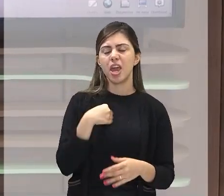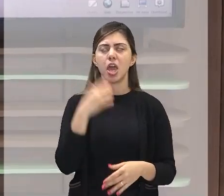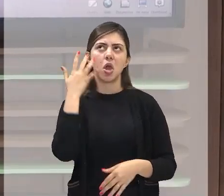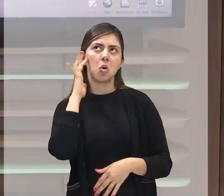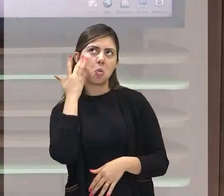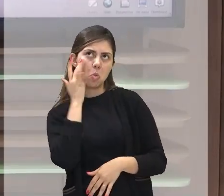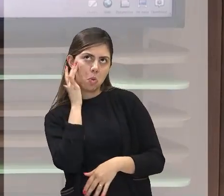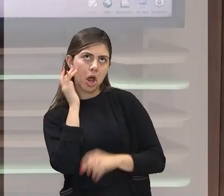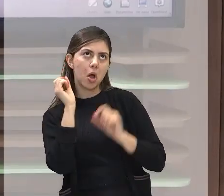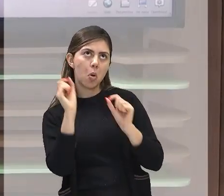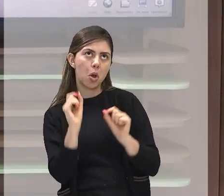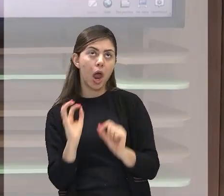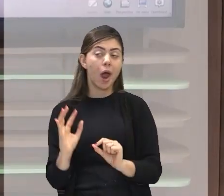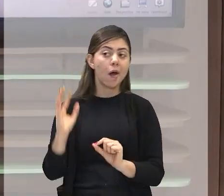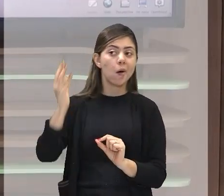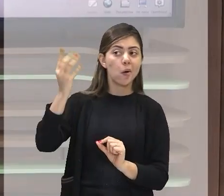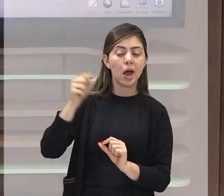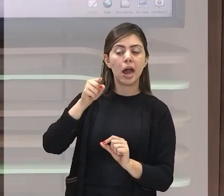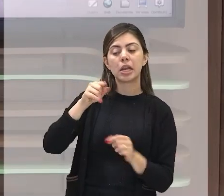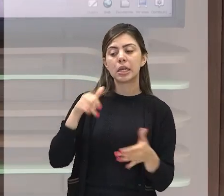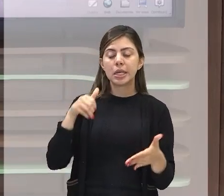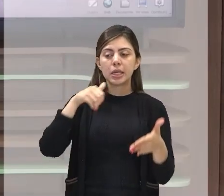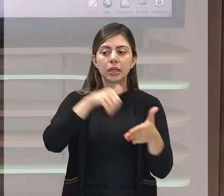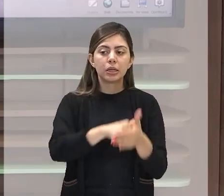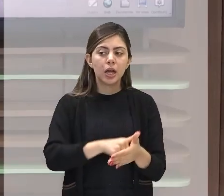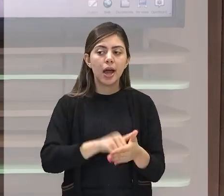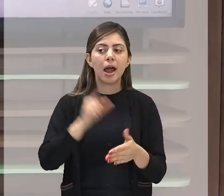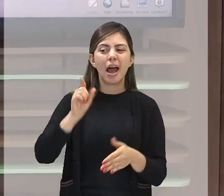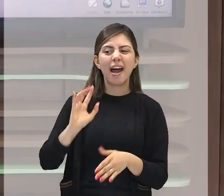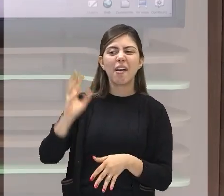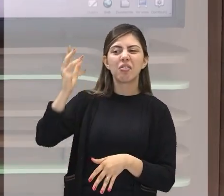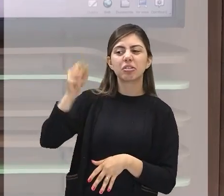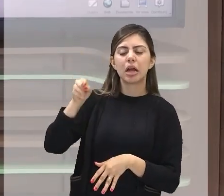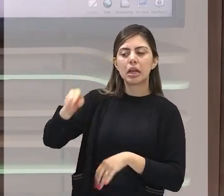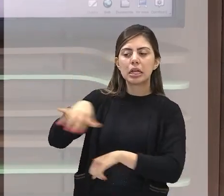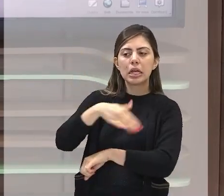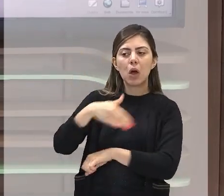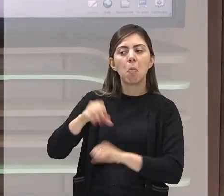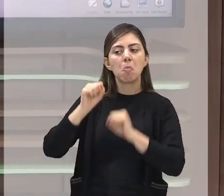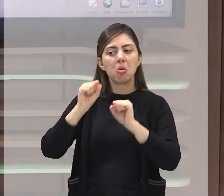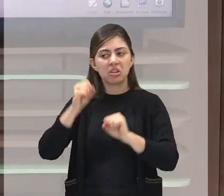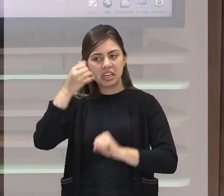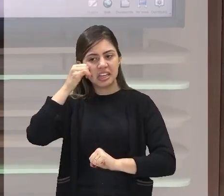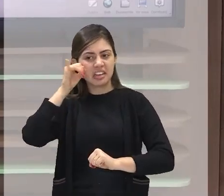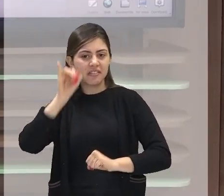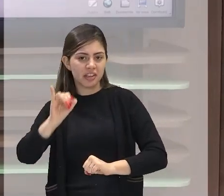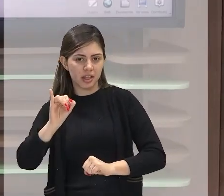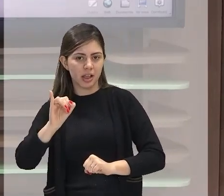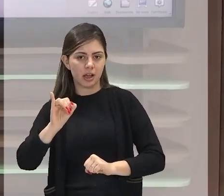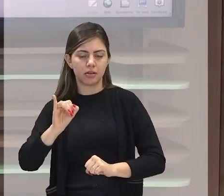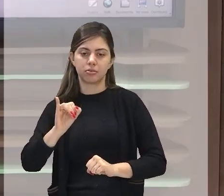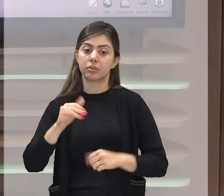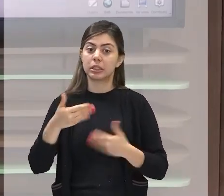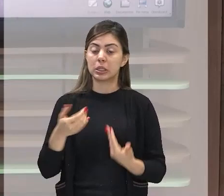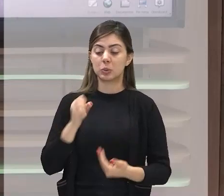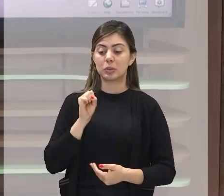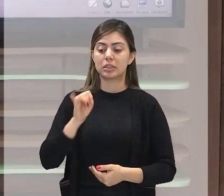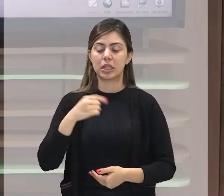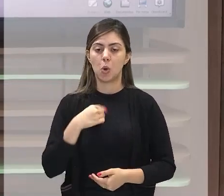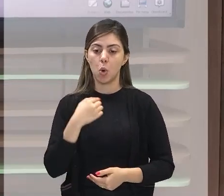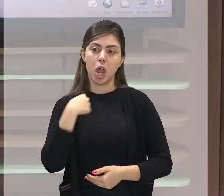que o acidente que aconteceu lá naquela rua poderia ter sido evitado. Aí se tiver eu